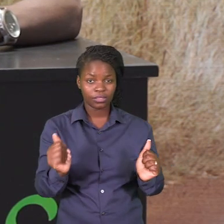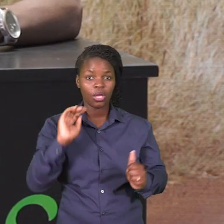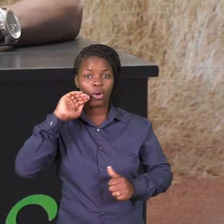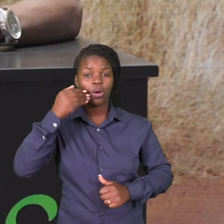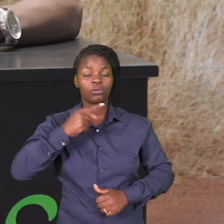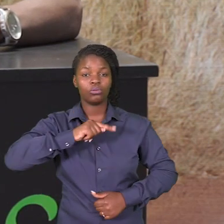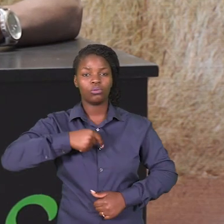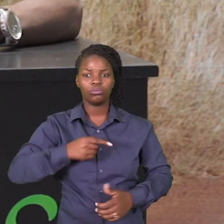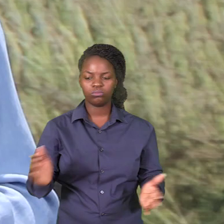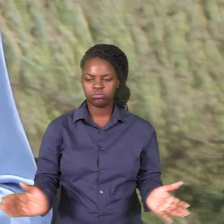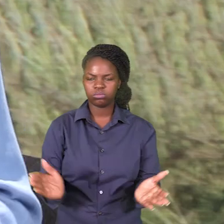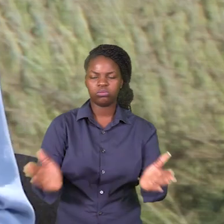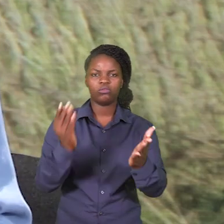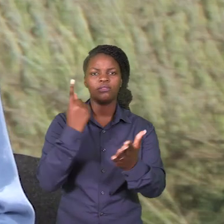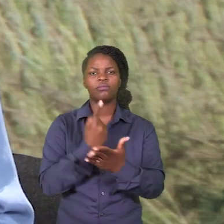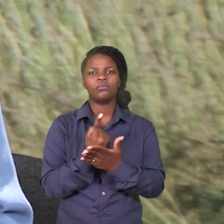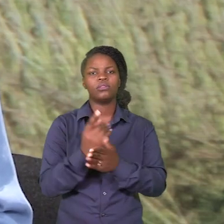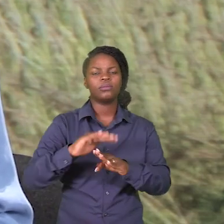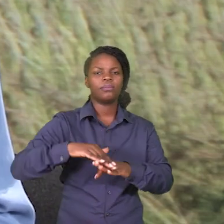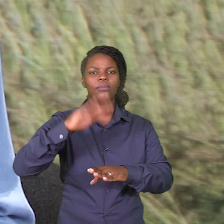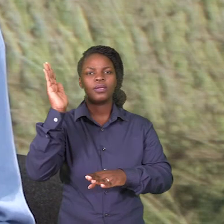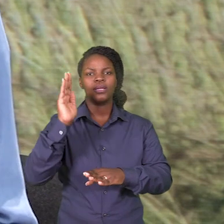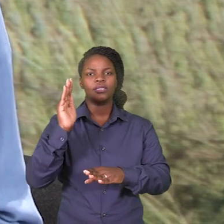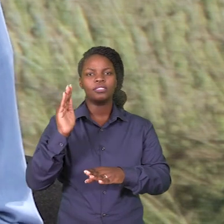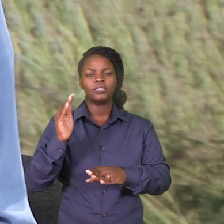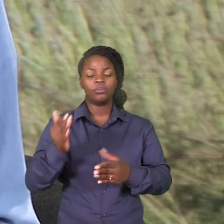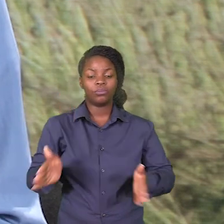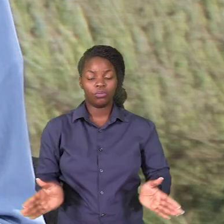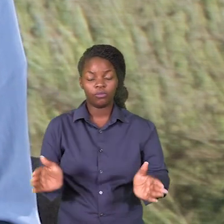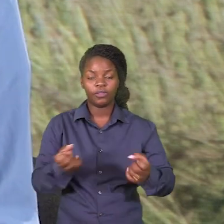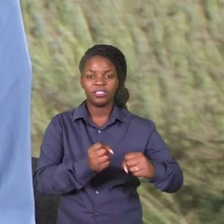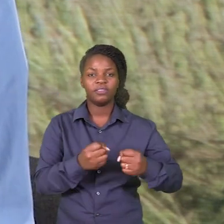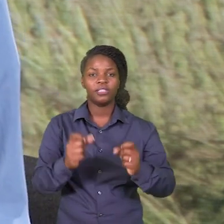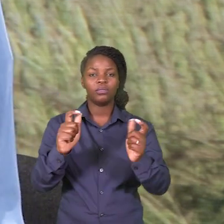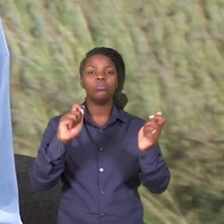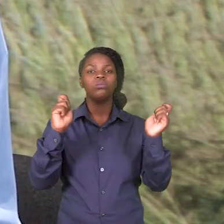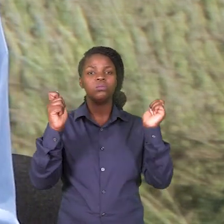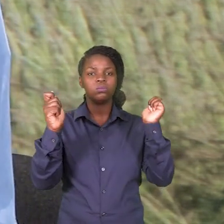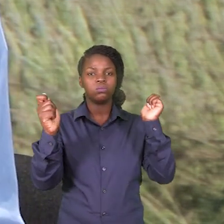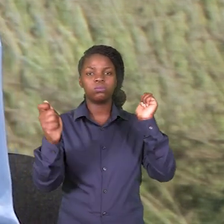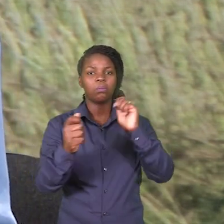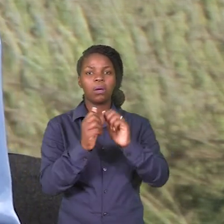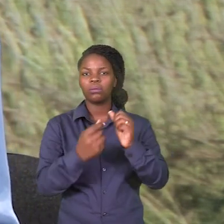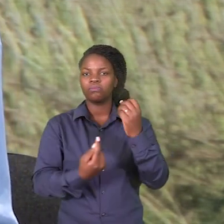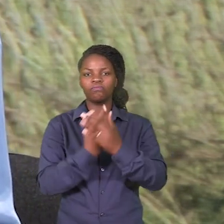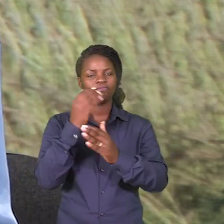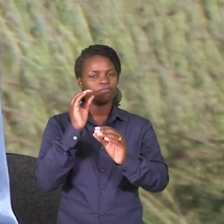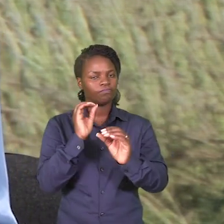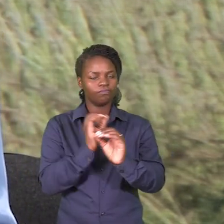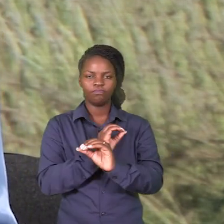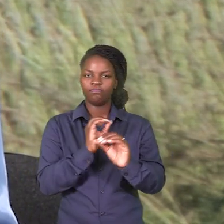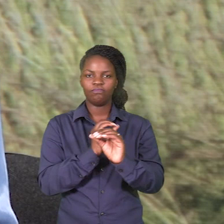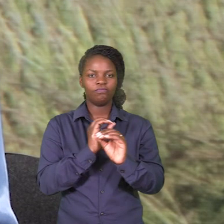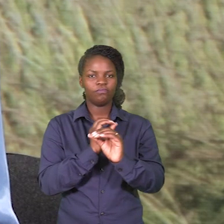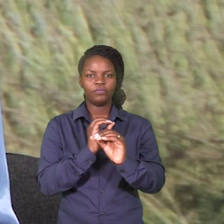de consciência é quando nós nos engajamos e fazemos alguma coisa para mudar aquela situação que é o que eu acho que nós está